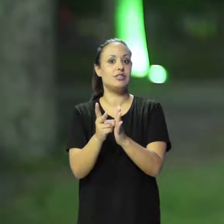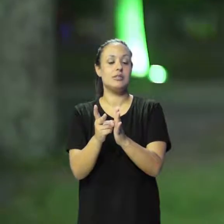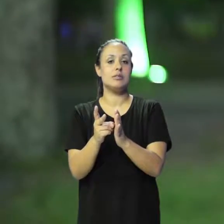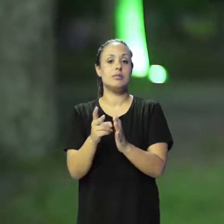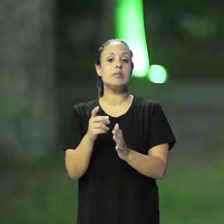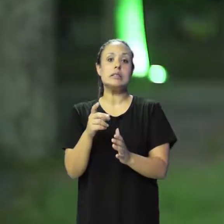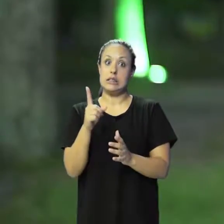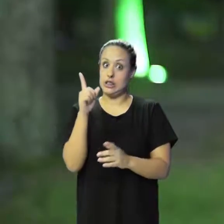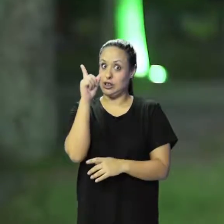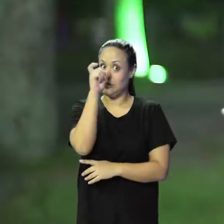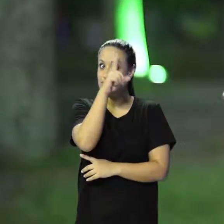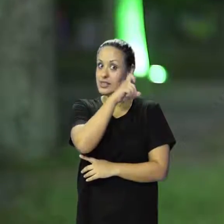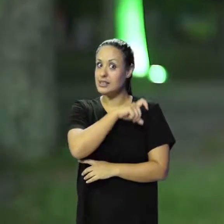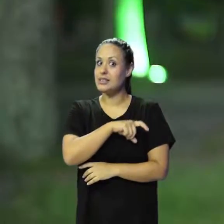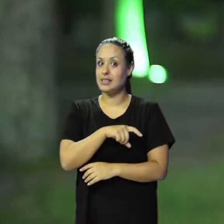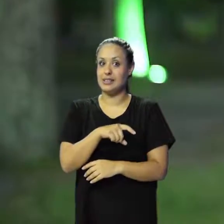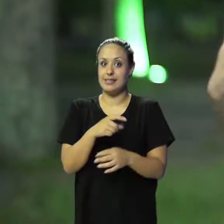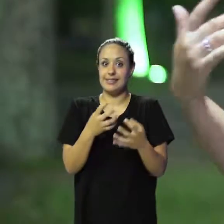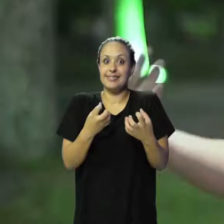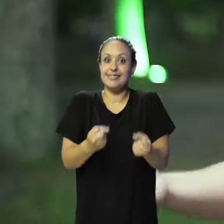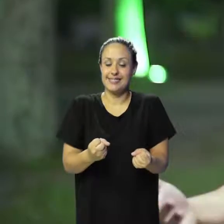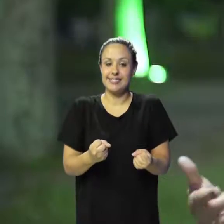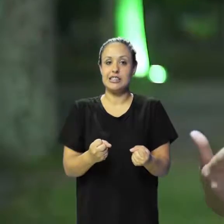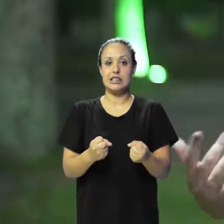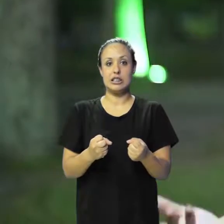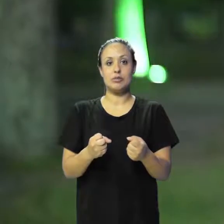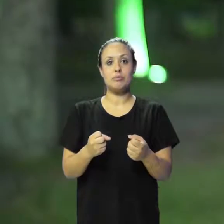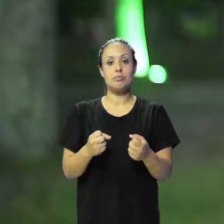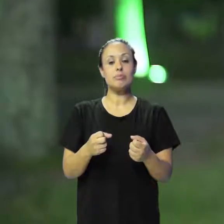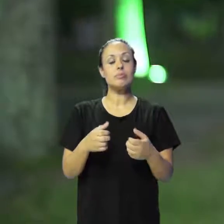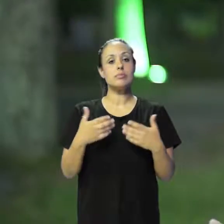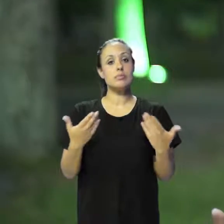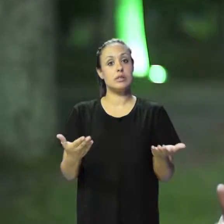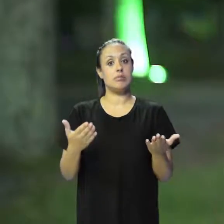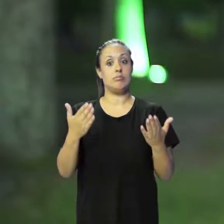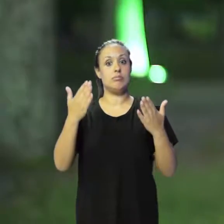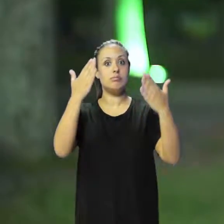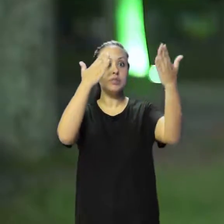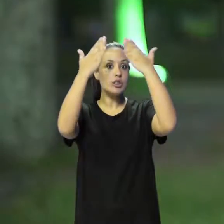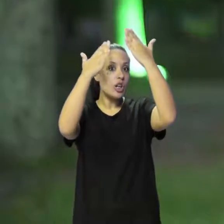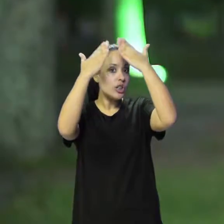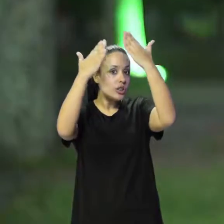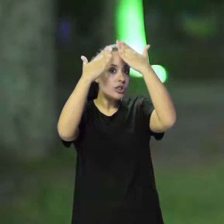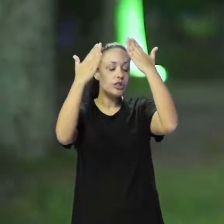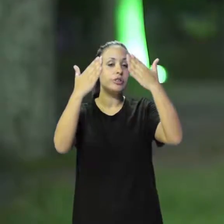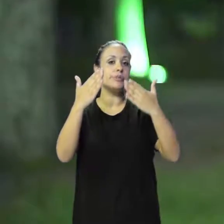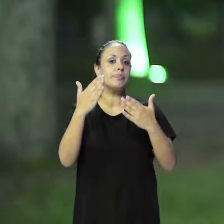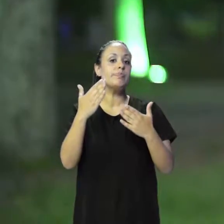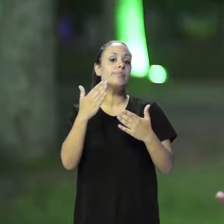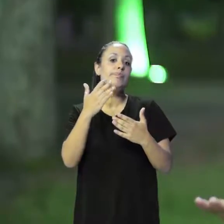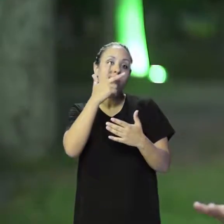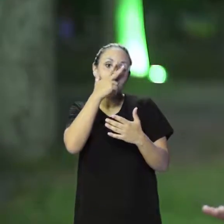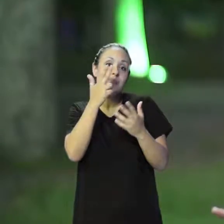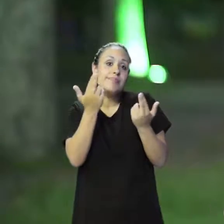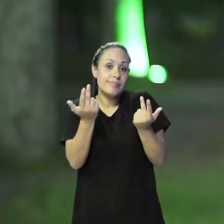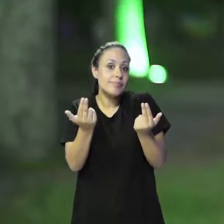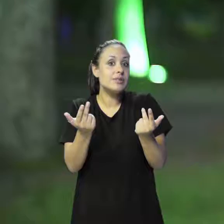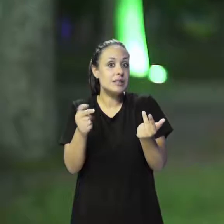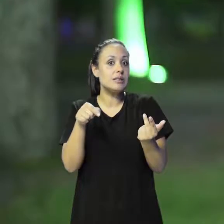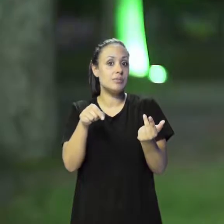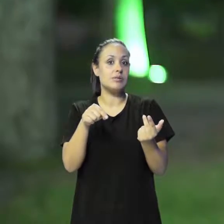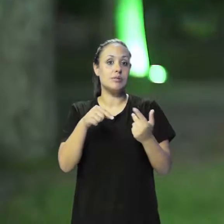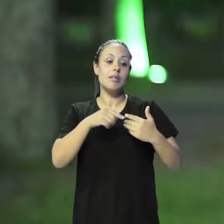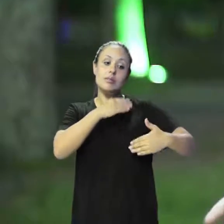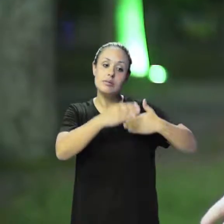É difícil, isso envolve a gente abrir mão aí de lugares de privilégio. Então eu acho que para a psicologia é a mesma coisa,